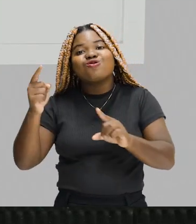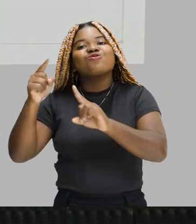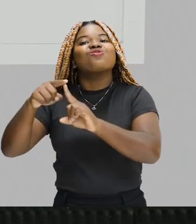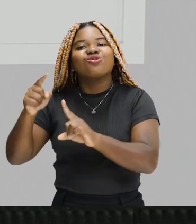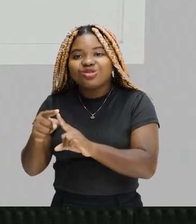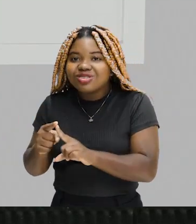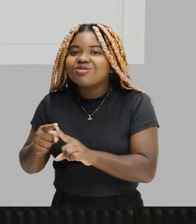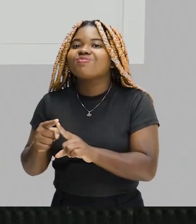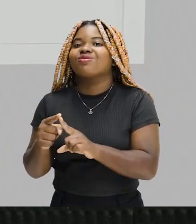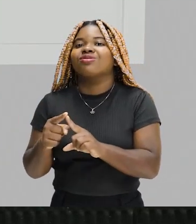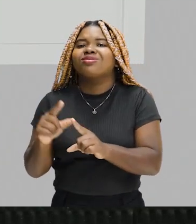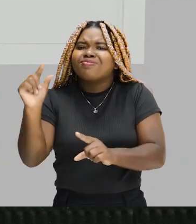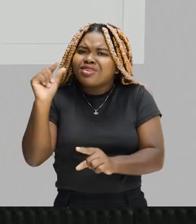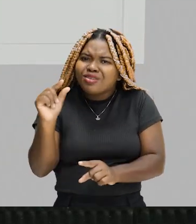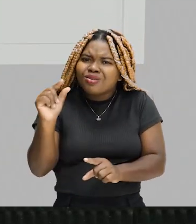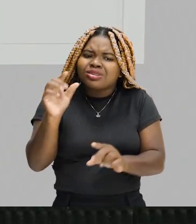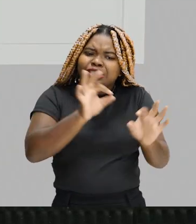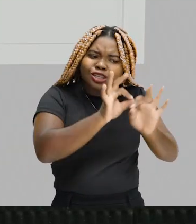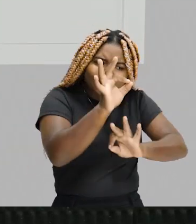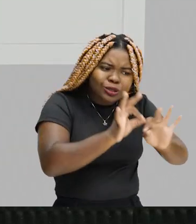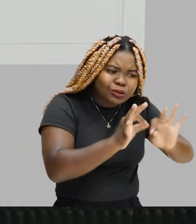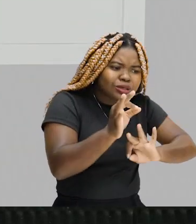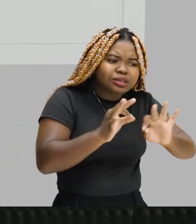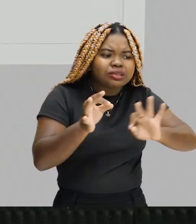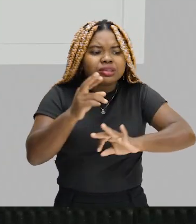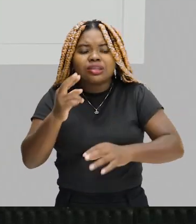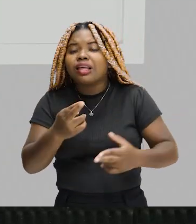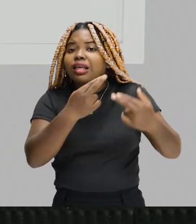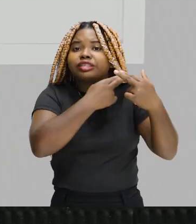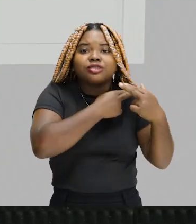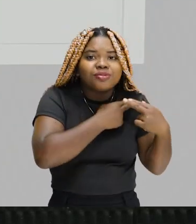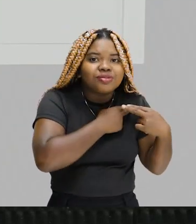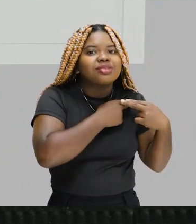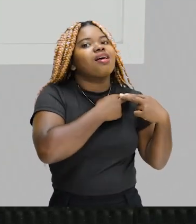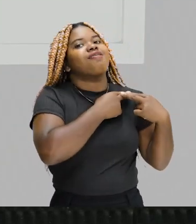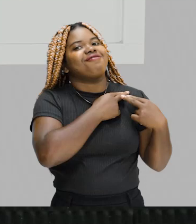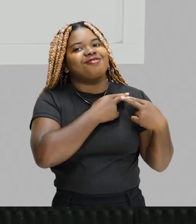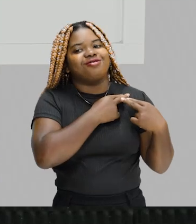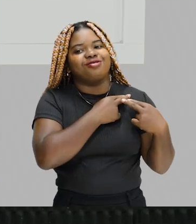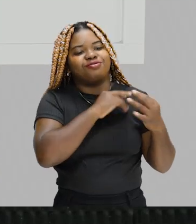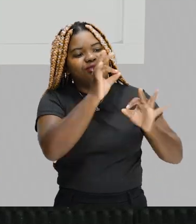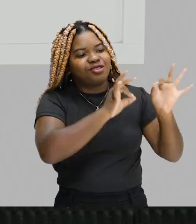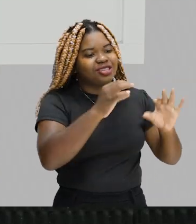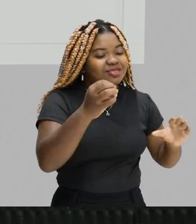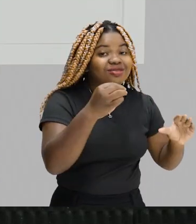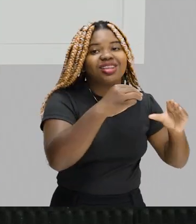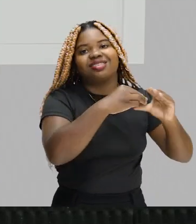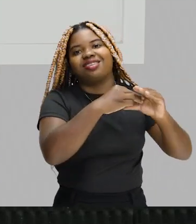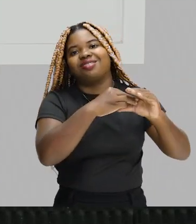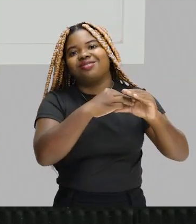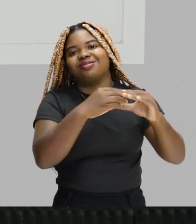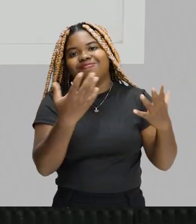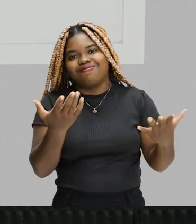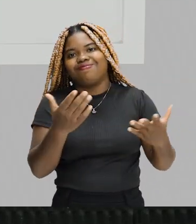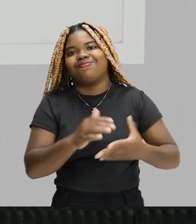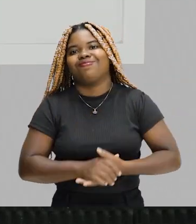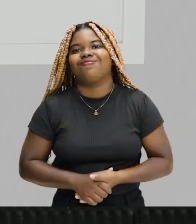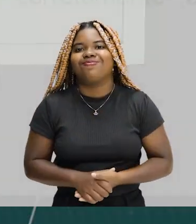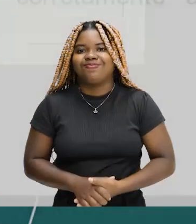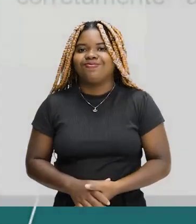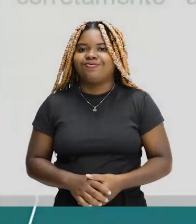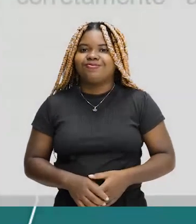vão formar essa célula. Okay? Então nós chegamos no mais simples, que são essas partículas menores.